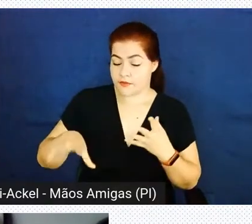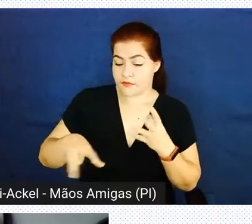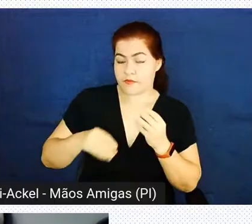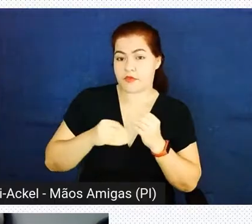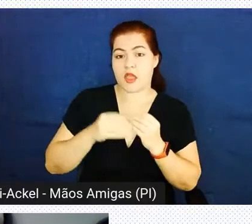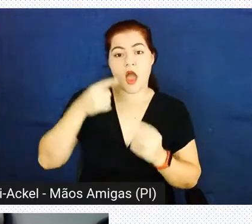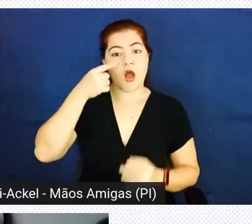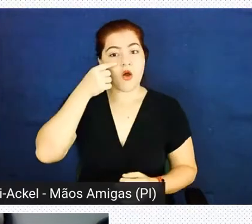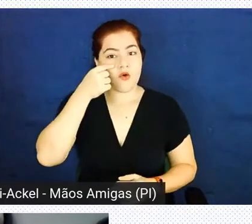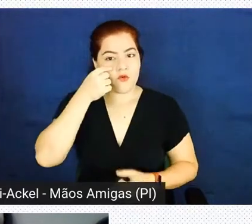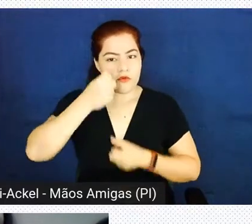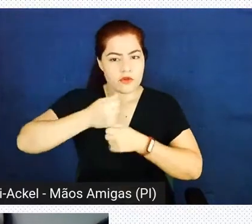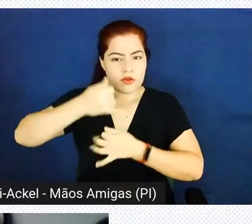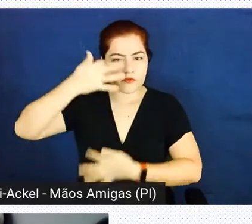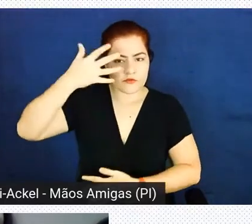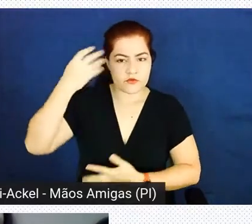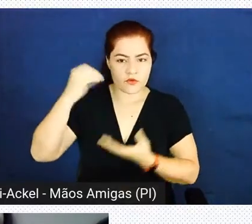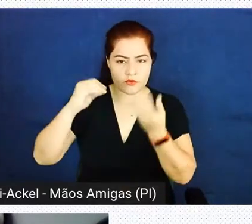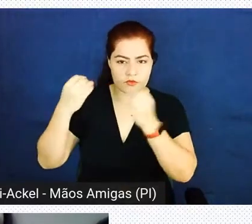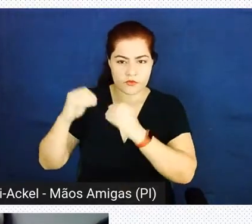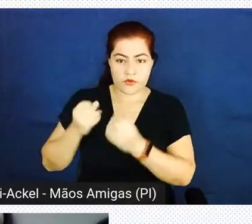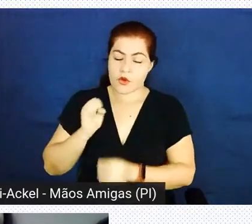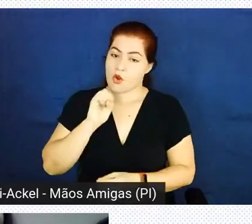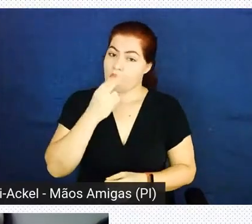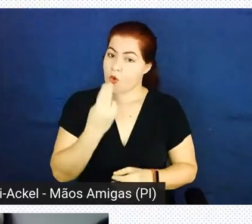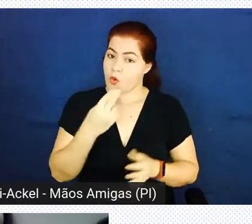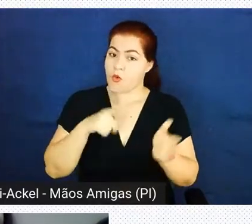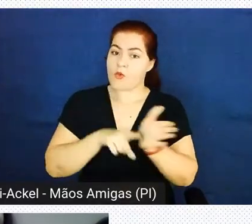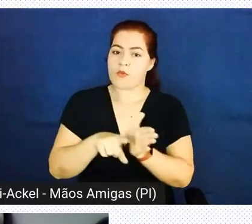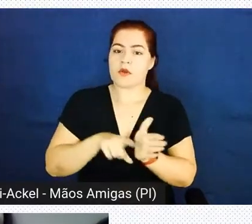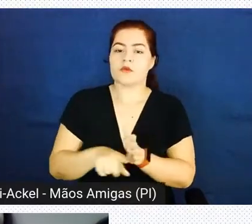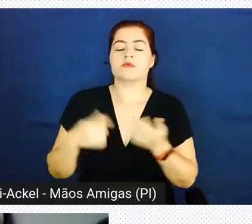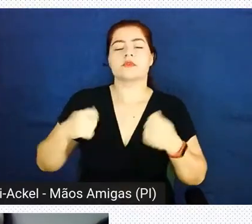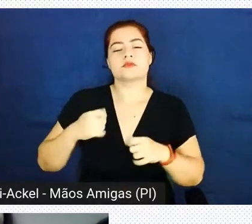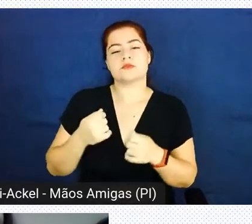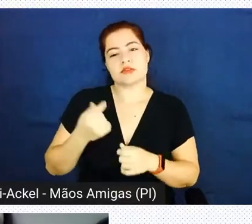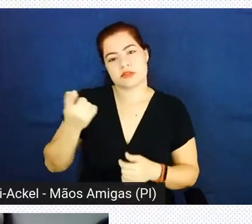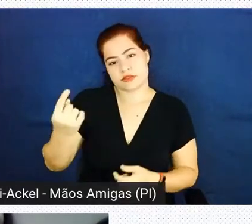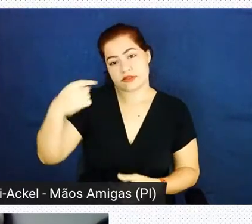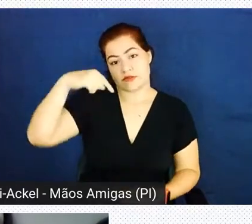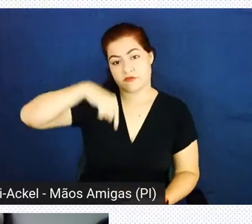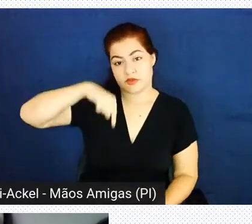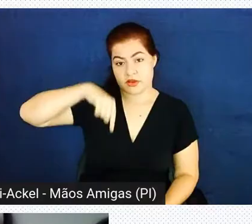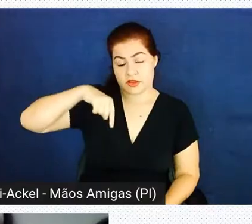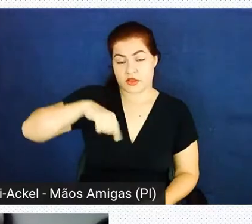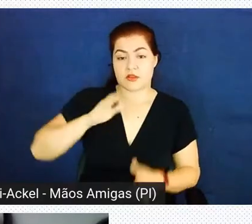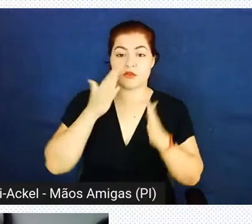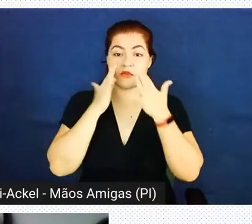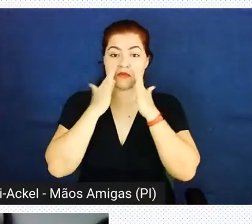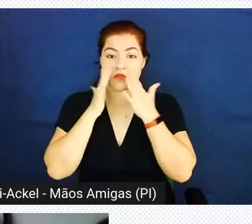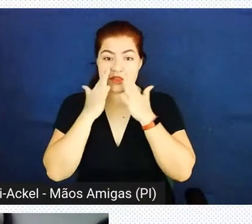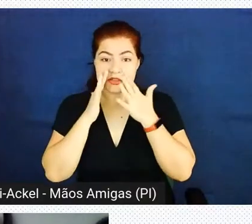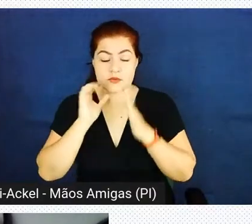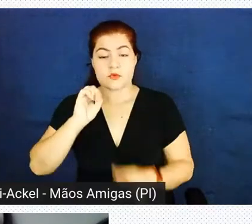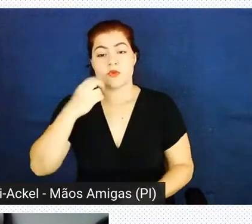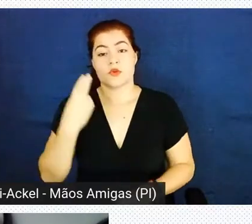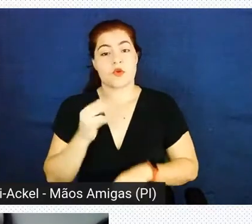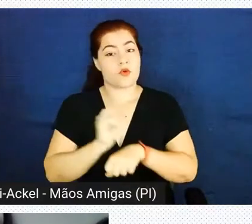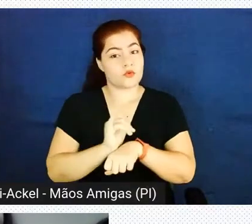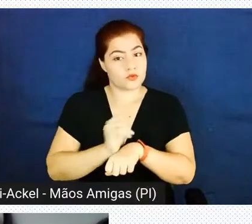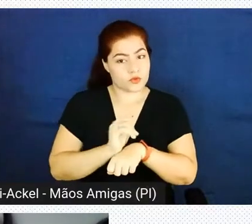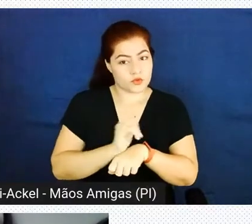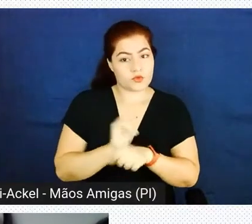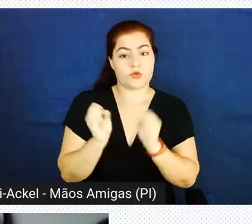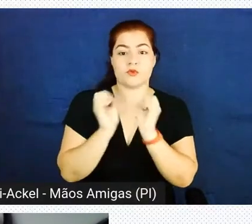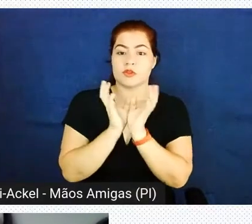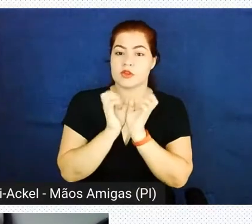com comentários ou perguntas, precisa vir aqui para o Facebook ou vem para o YouTube da